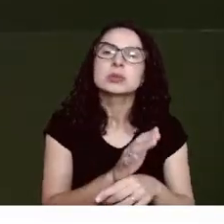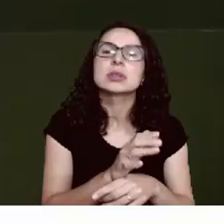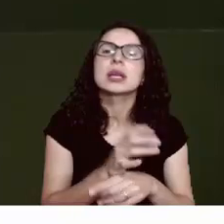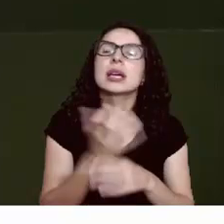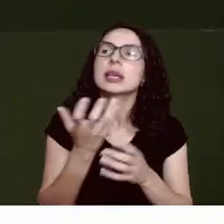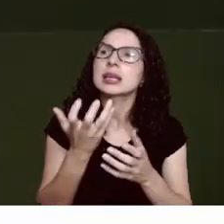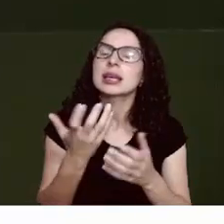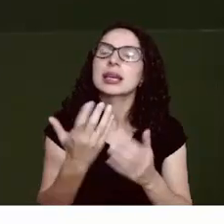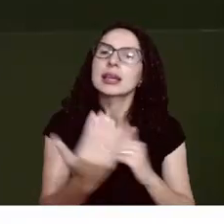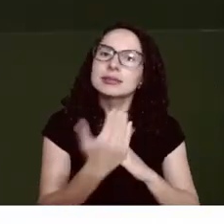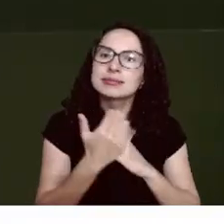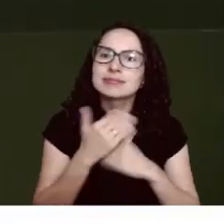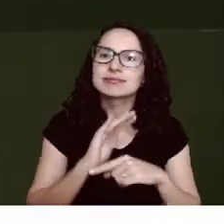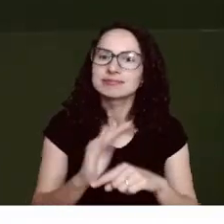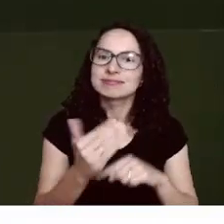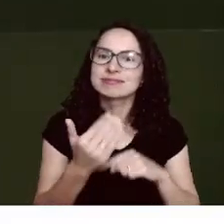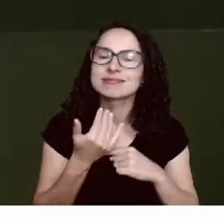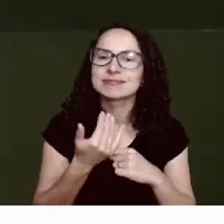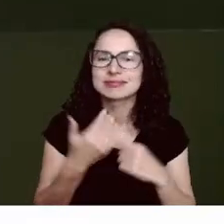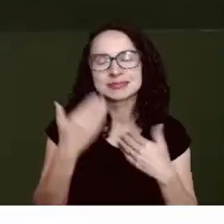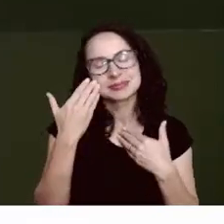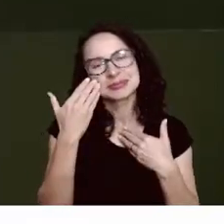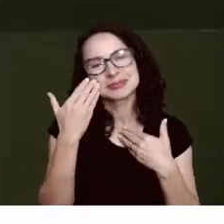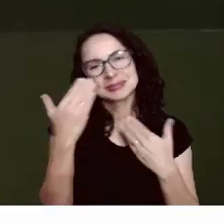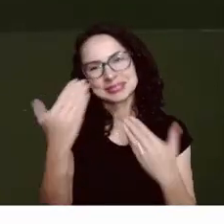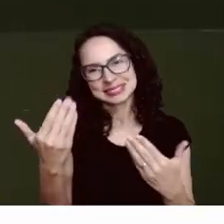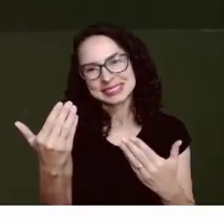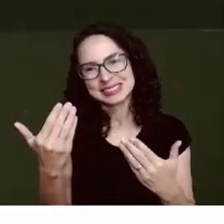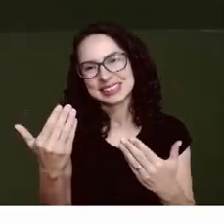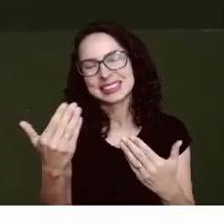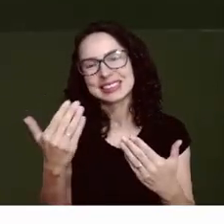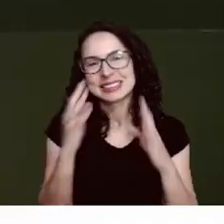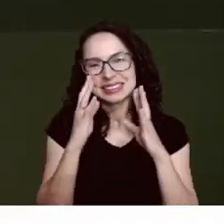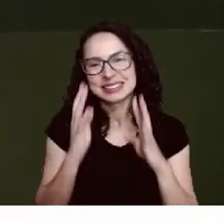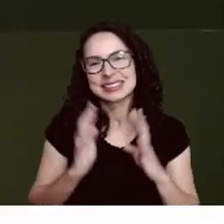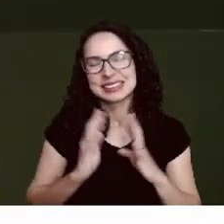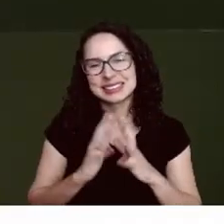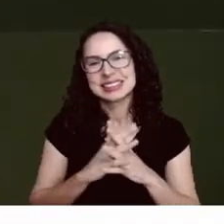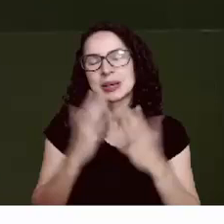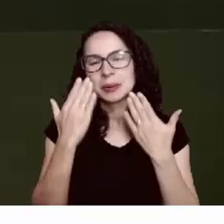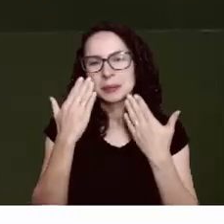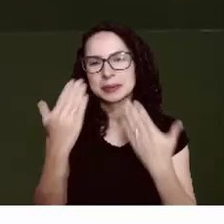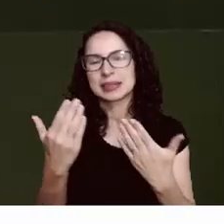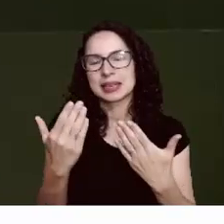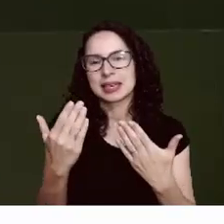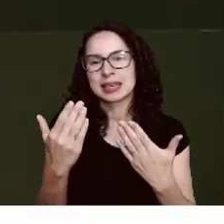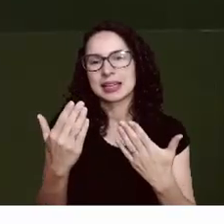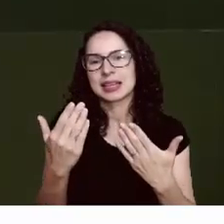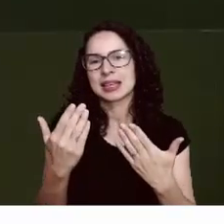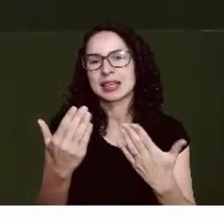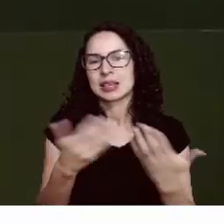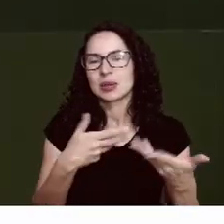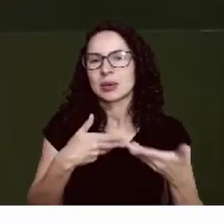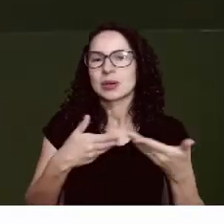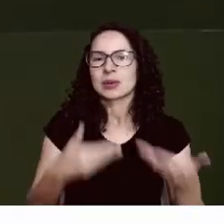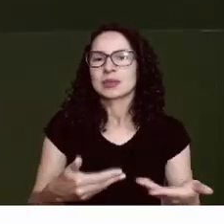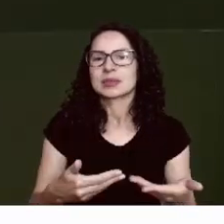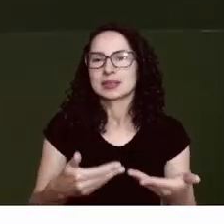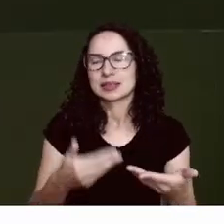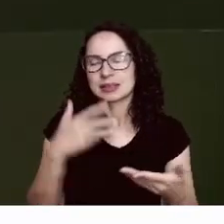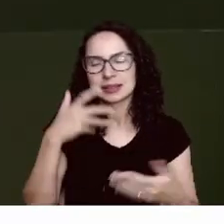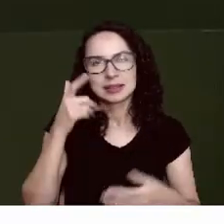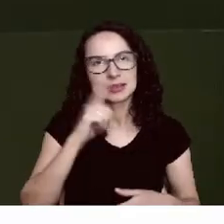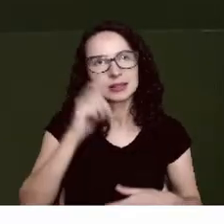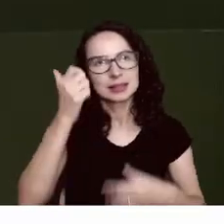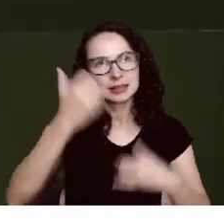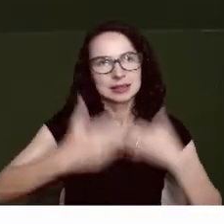ajudado. Então obrigado por estar me ouvindo aqui, obrigado por estar me dando essa oportunidade de estar falando um pouco da minha história,